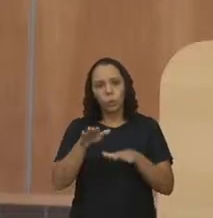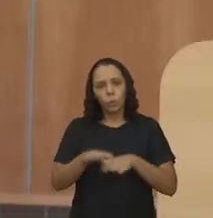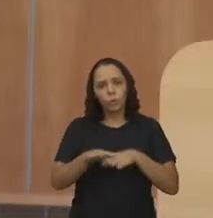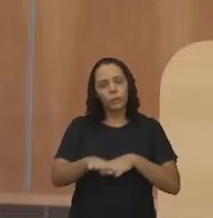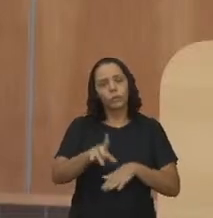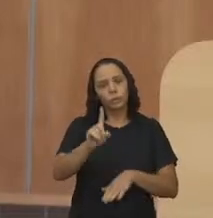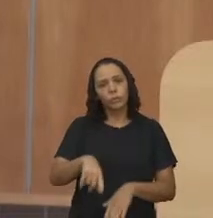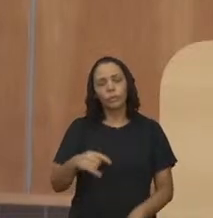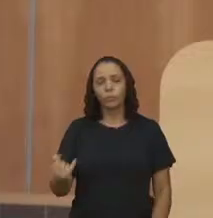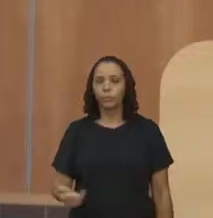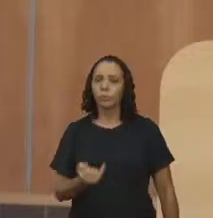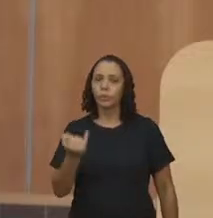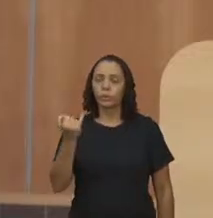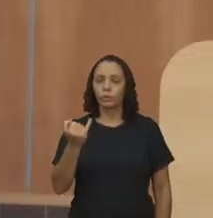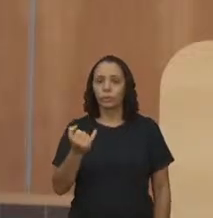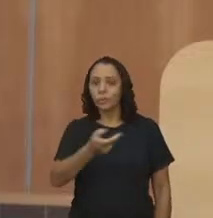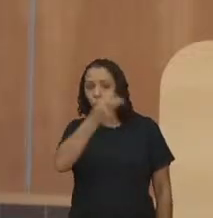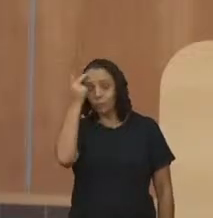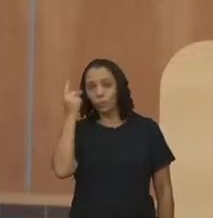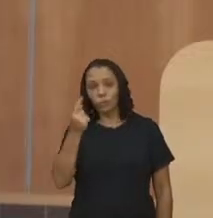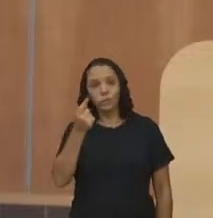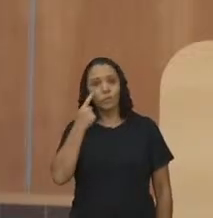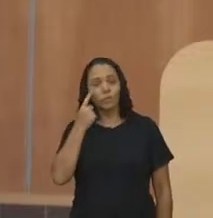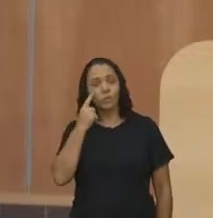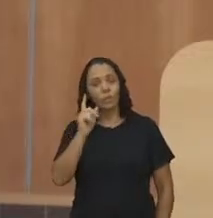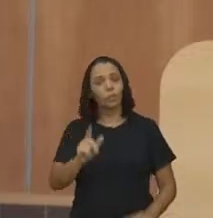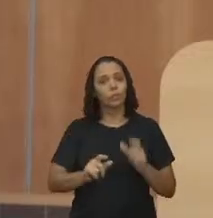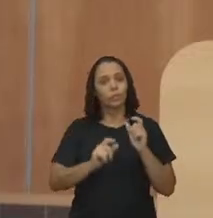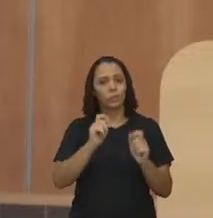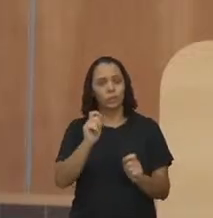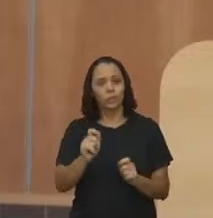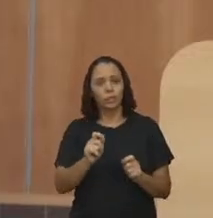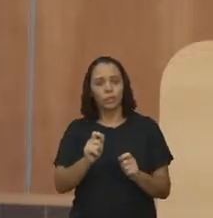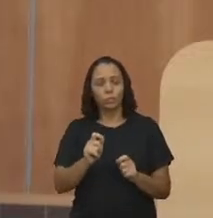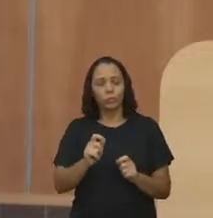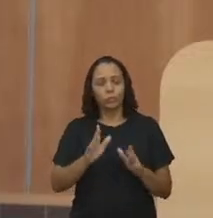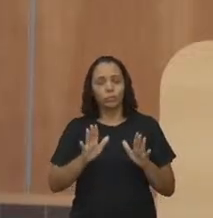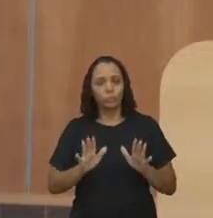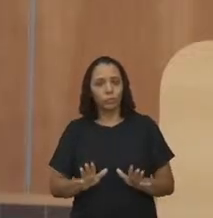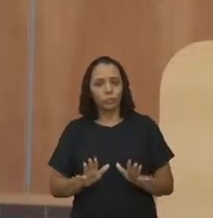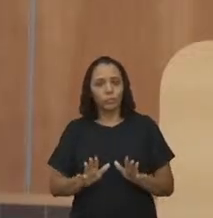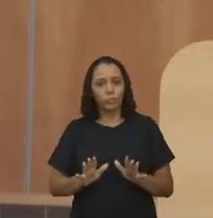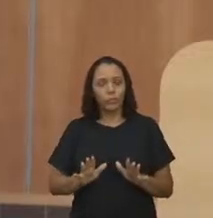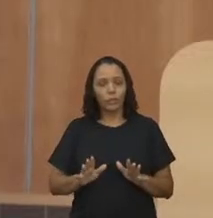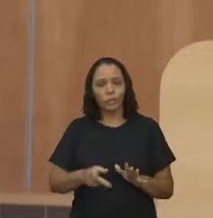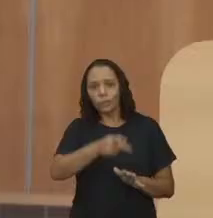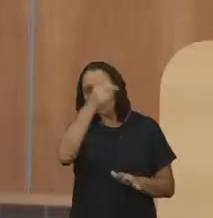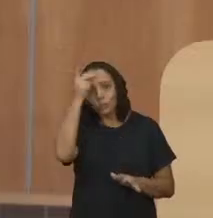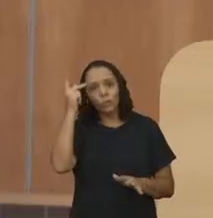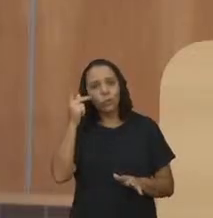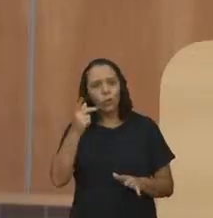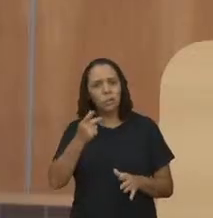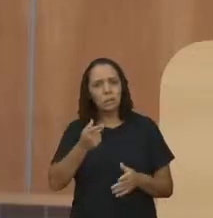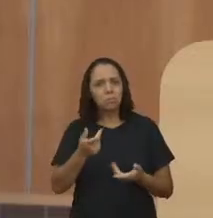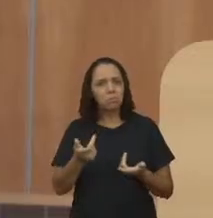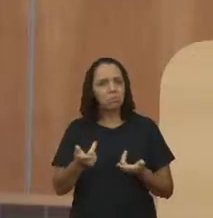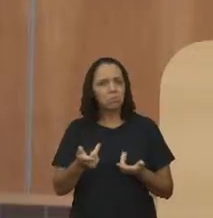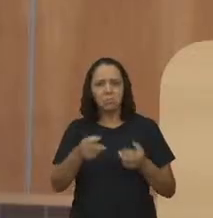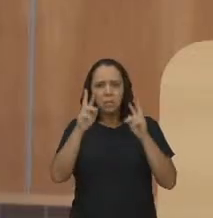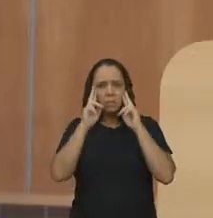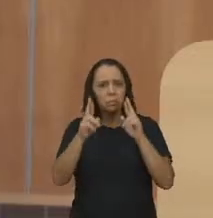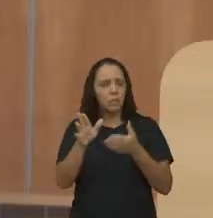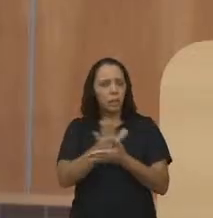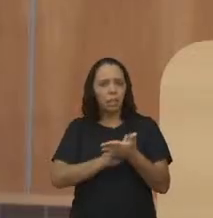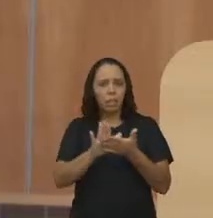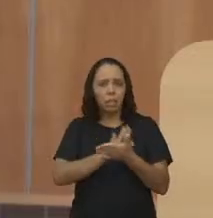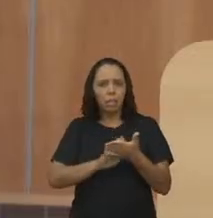muita gente vê hoje que tem matado muito o trânsito, a questão das pessoas não respeitar o seu limite de velocidade, não respeitar